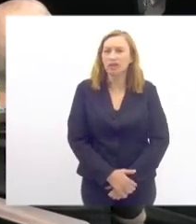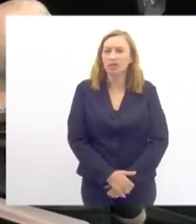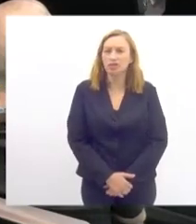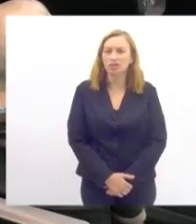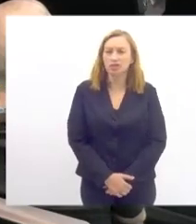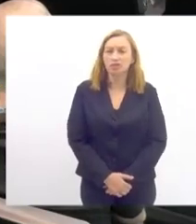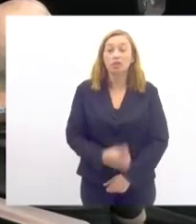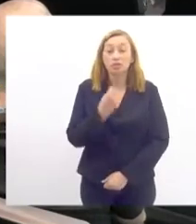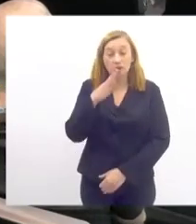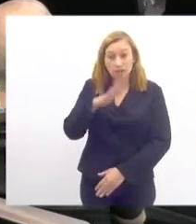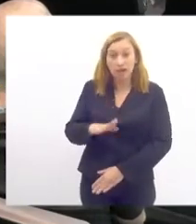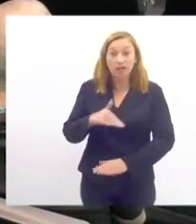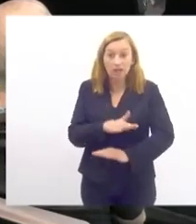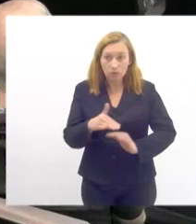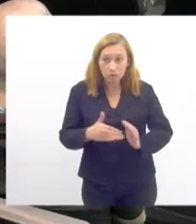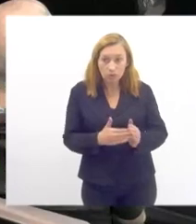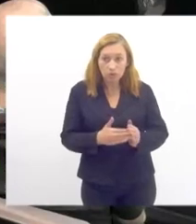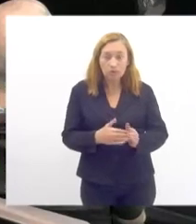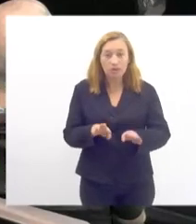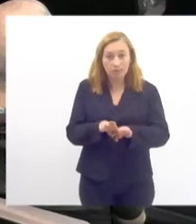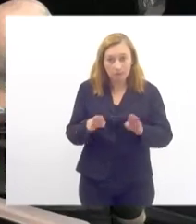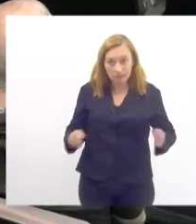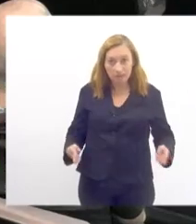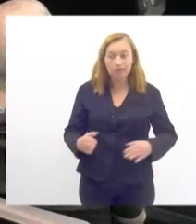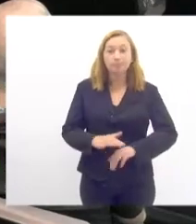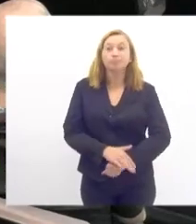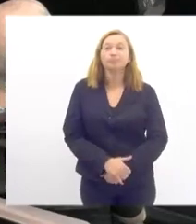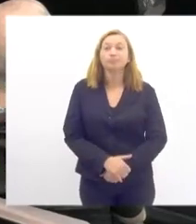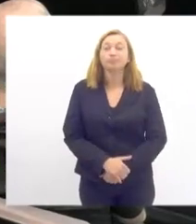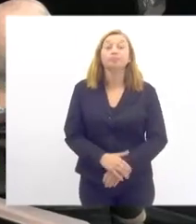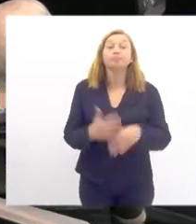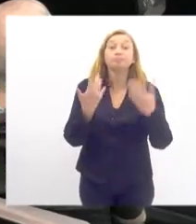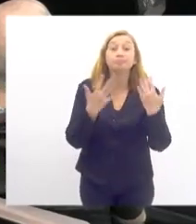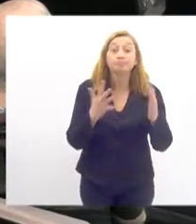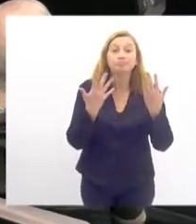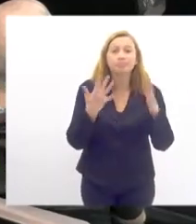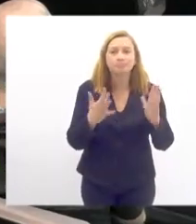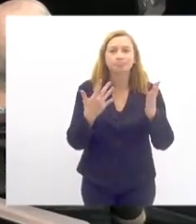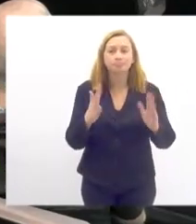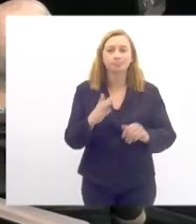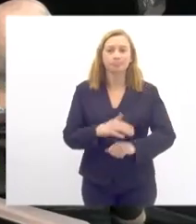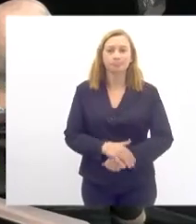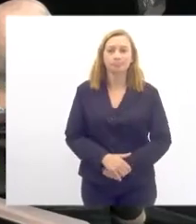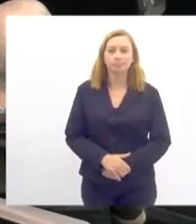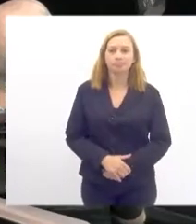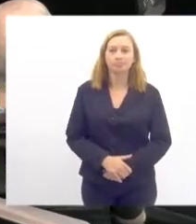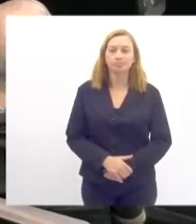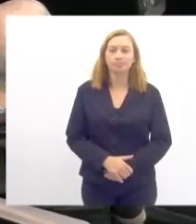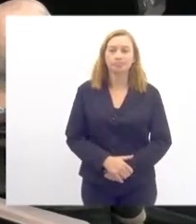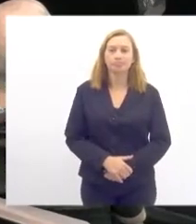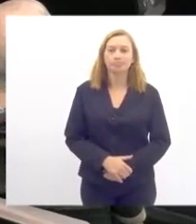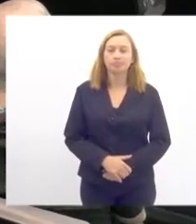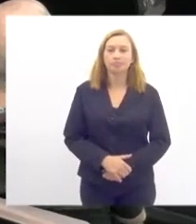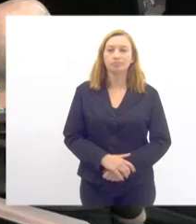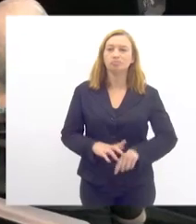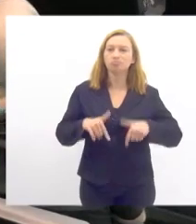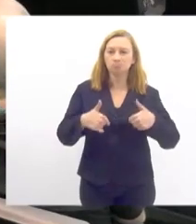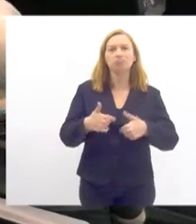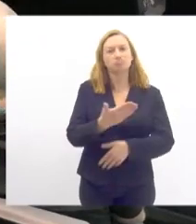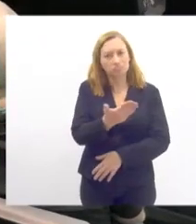Boa tarde a todos, boa tarde à mesa. Boa tarde. Parabenizar a atitude de vocês,